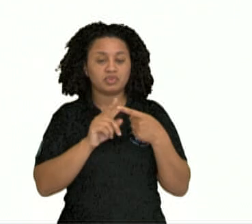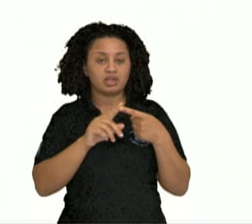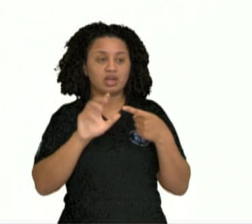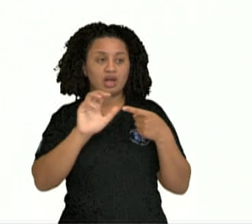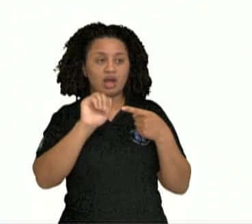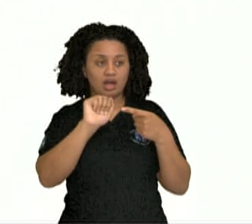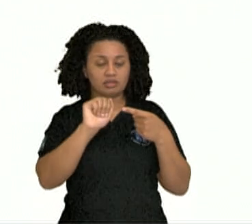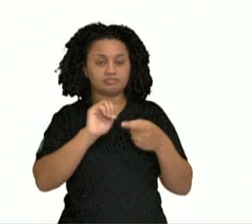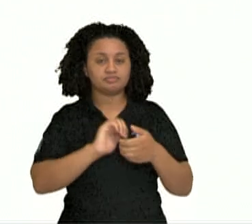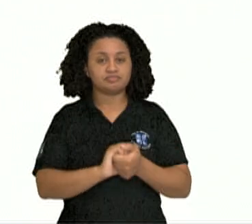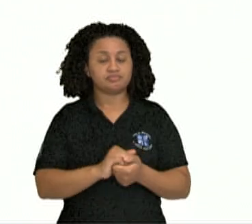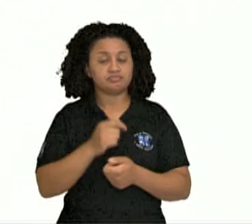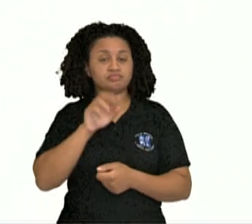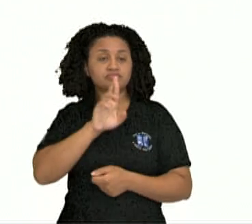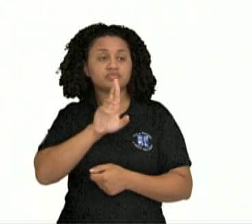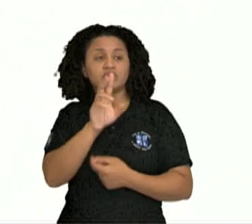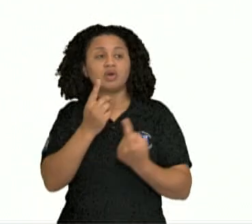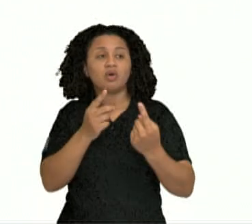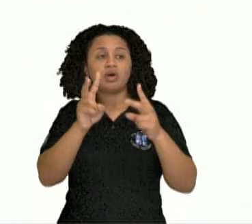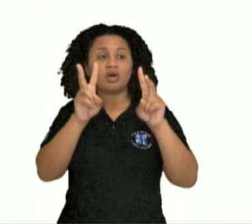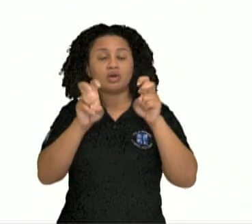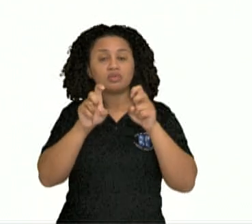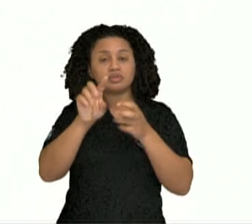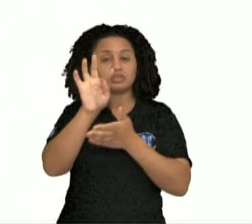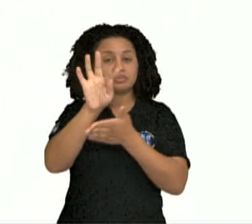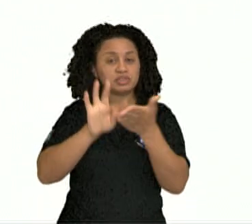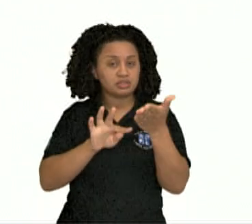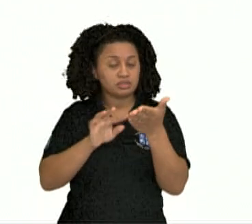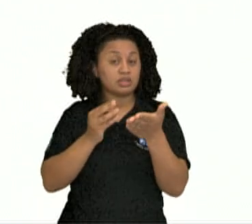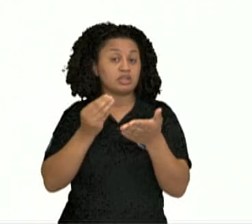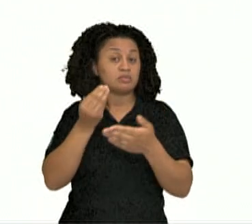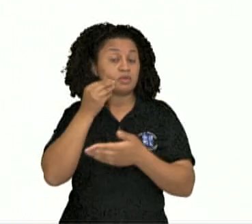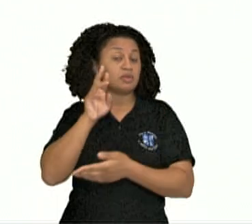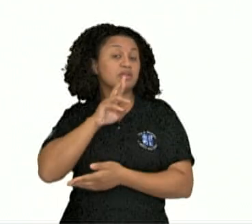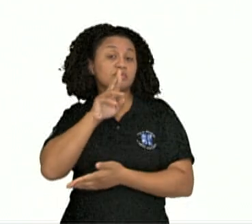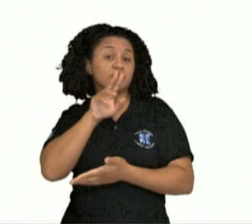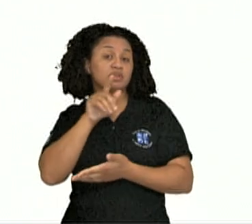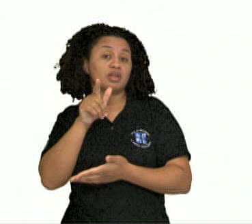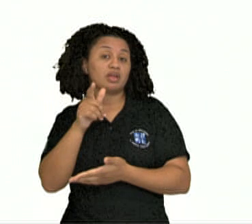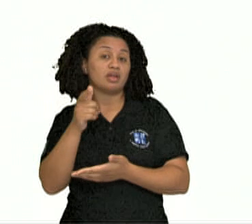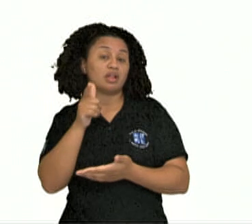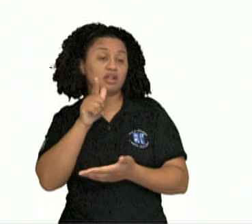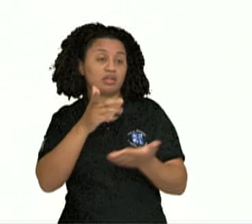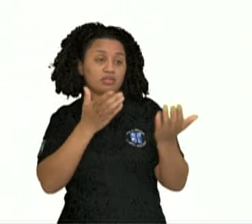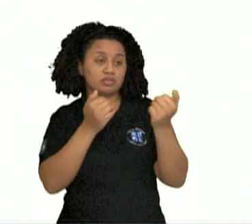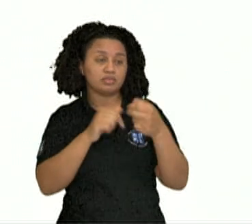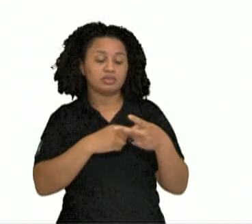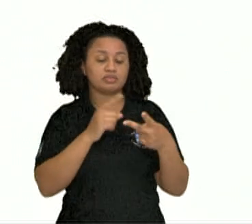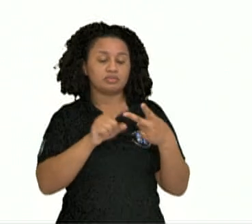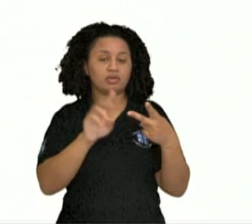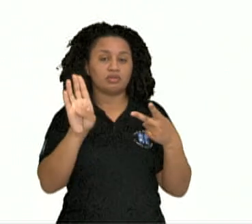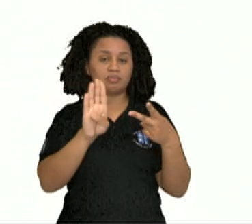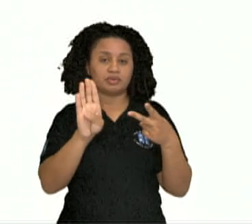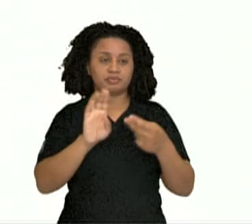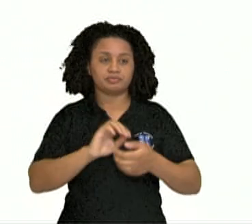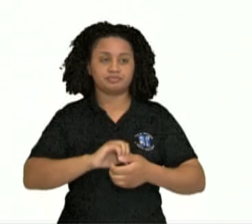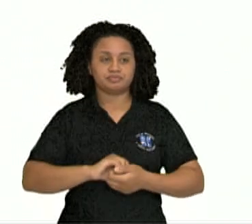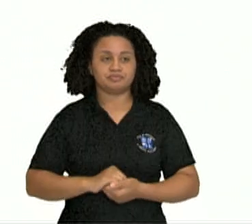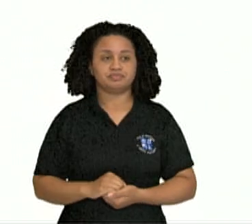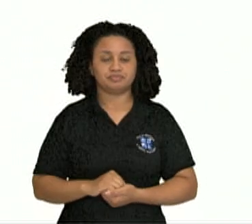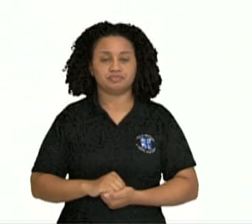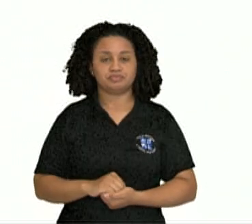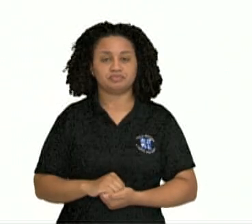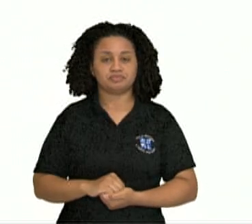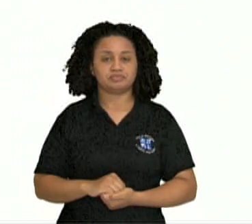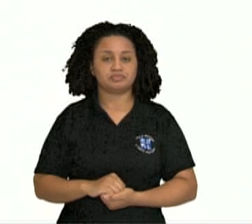texto? Vocês vão responder aí, procurem escrever em espanhol. Na letra B, para escrever o texto, o autor usa